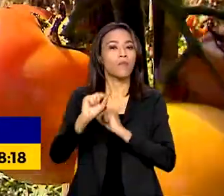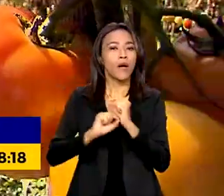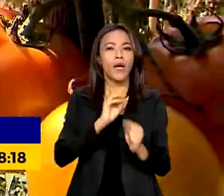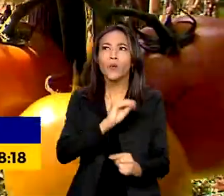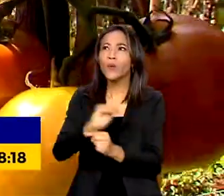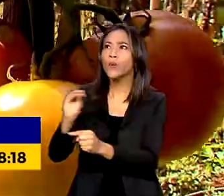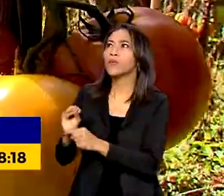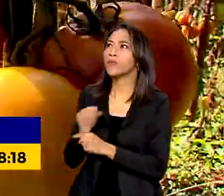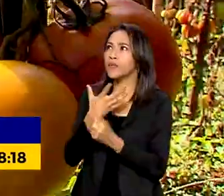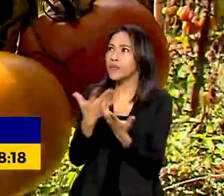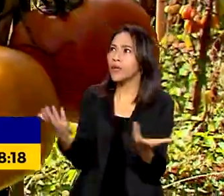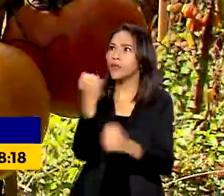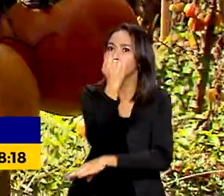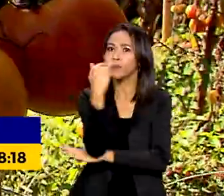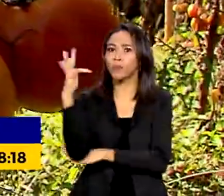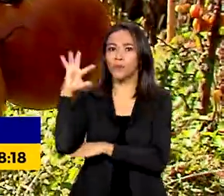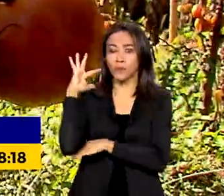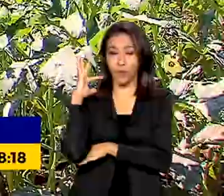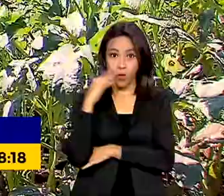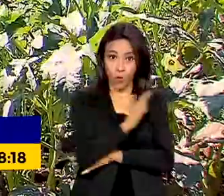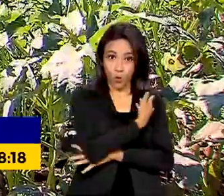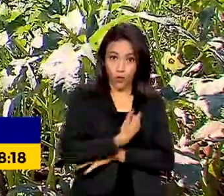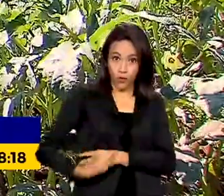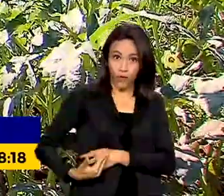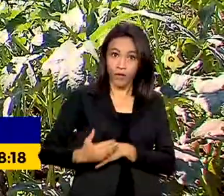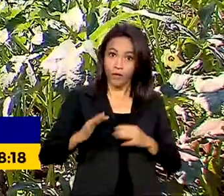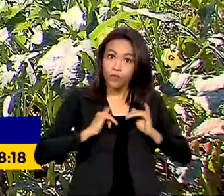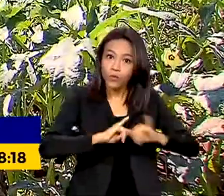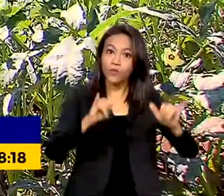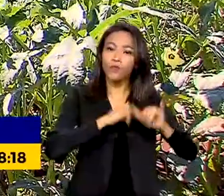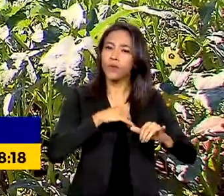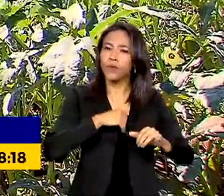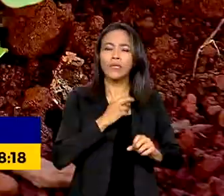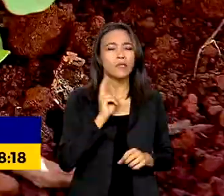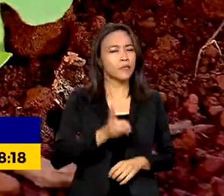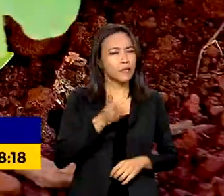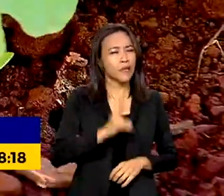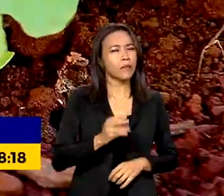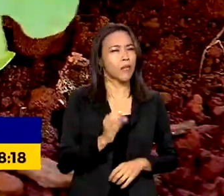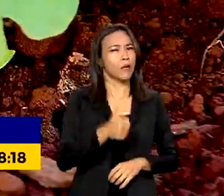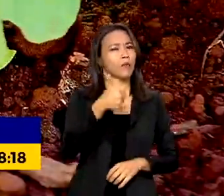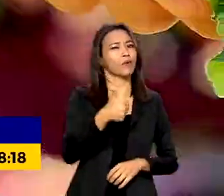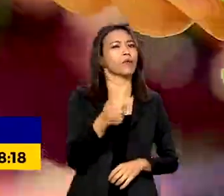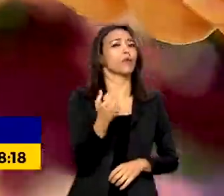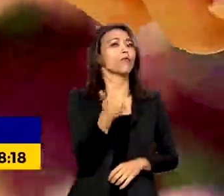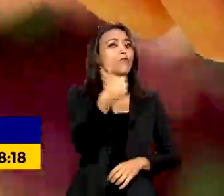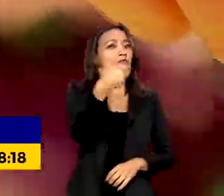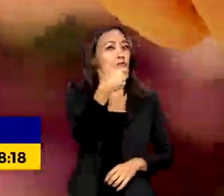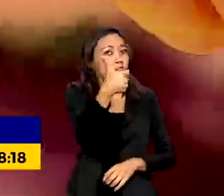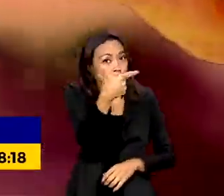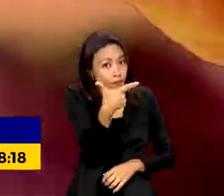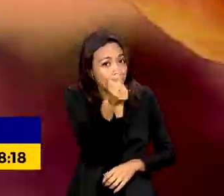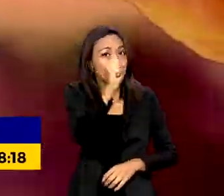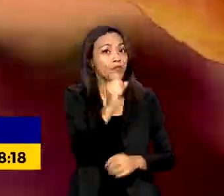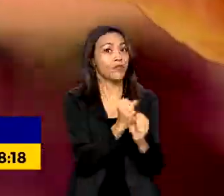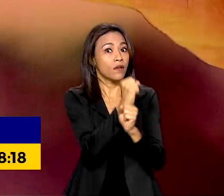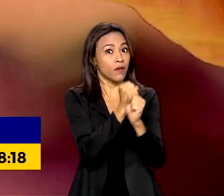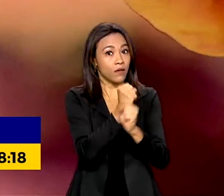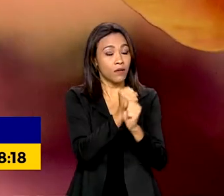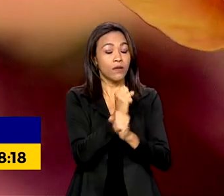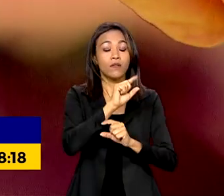o governo promove todos os anos já há duas décadas uma campanha sobre os benefícios